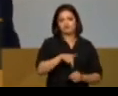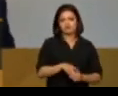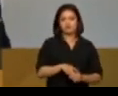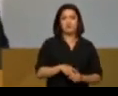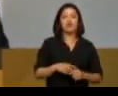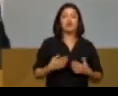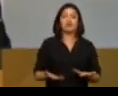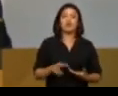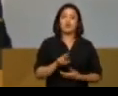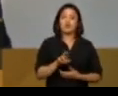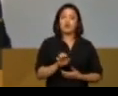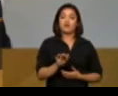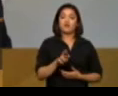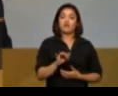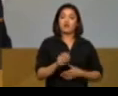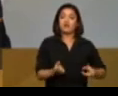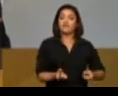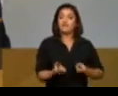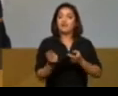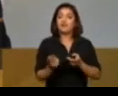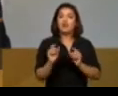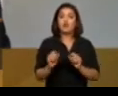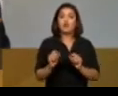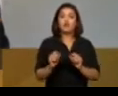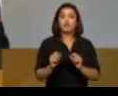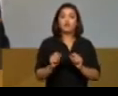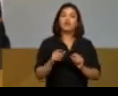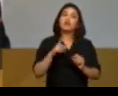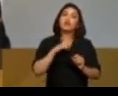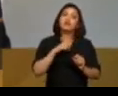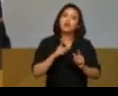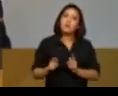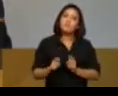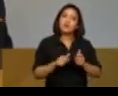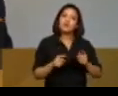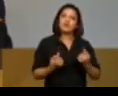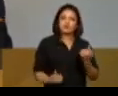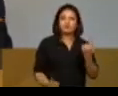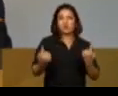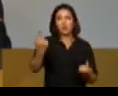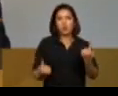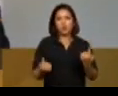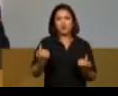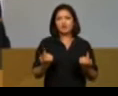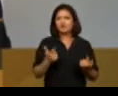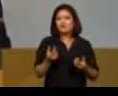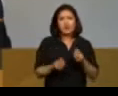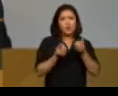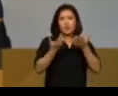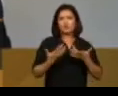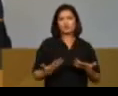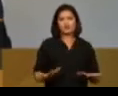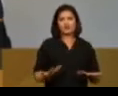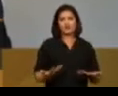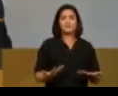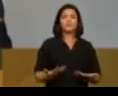Vender as refinarias é beneficiar os concorrentes da empresa. Isso é inexplicável.